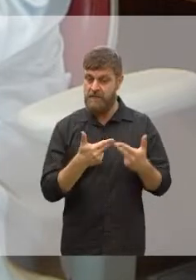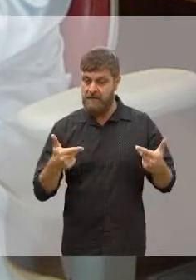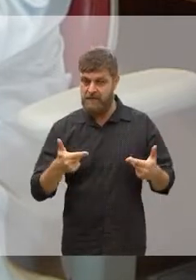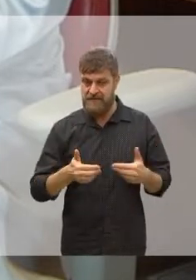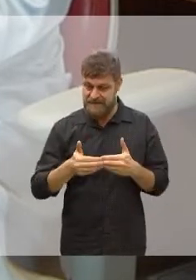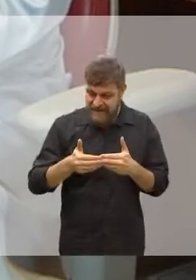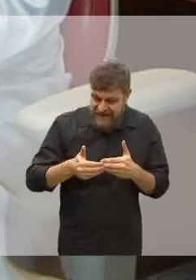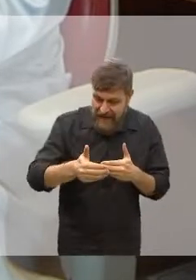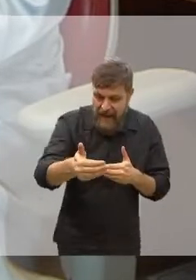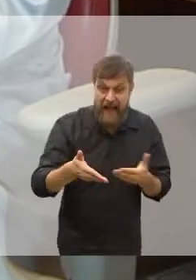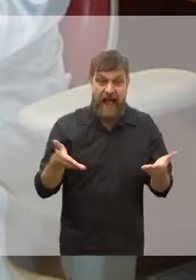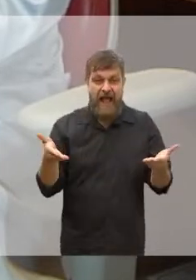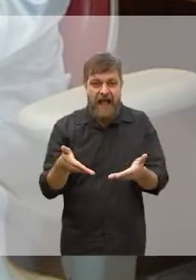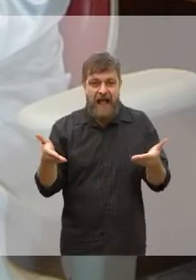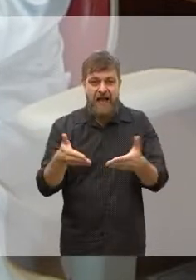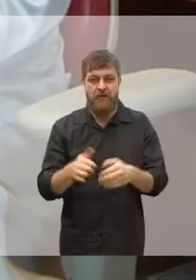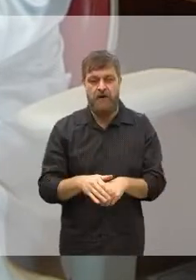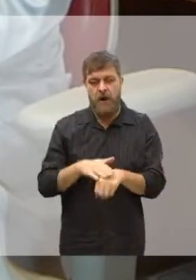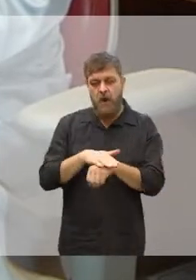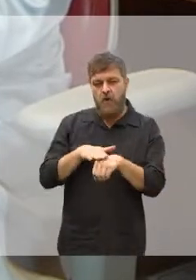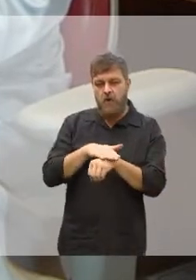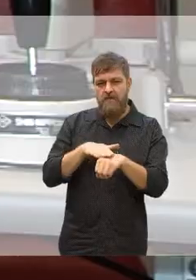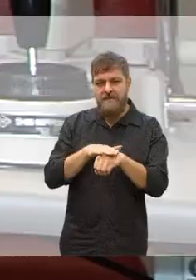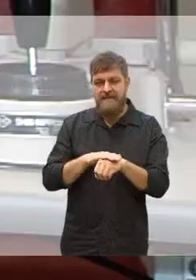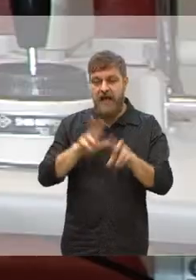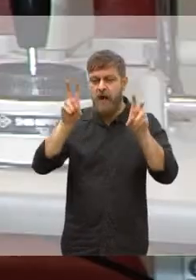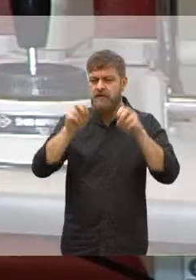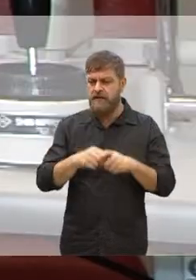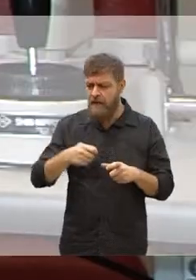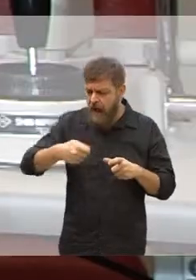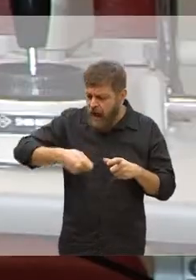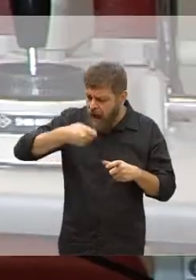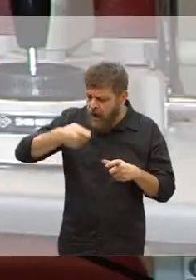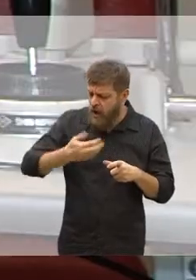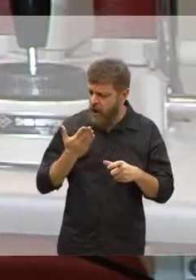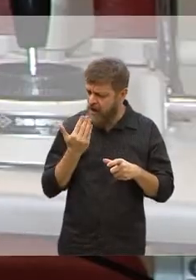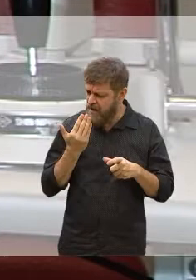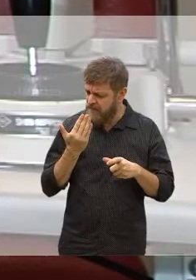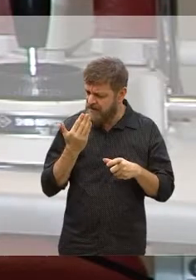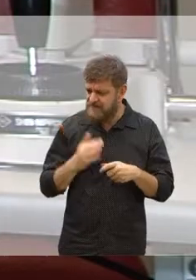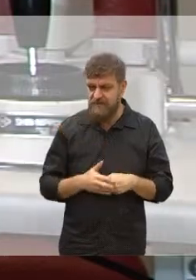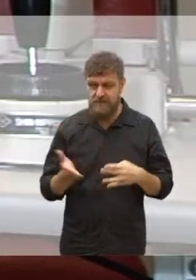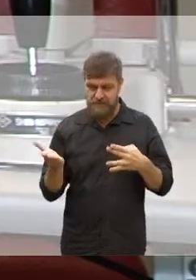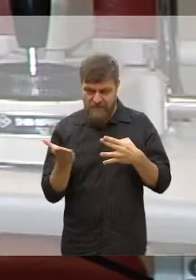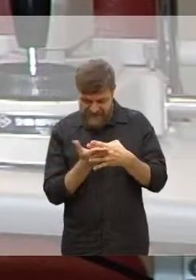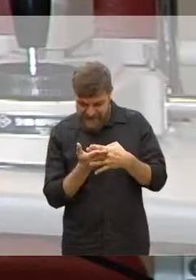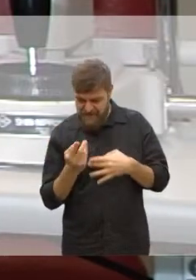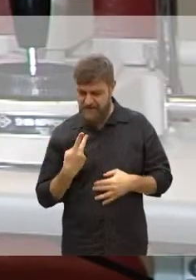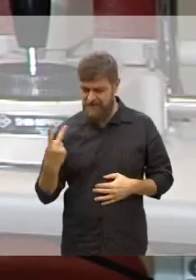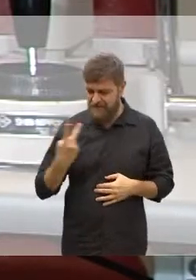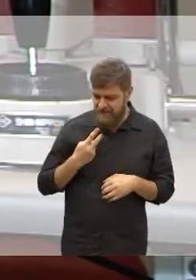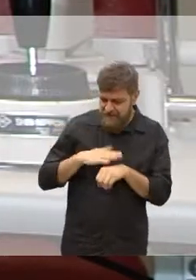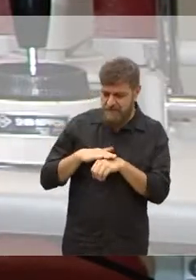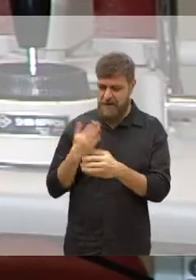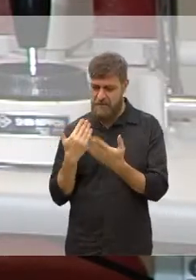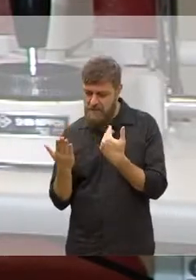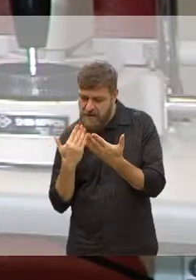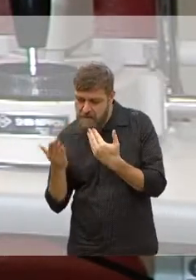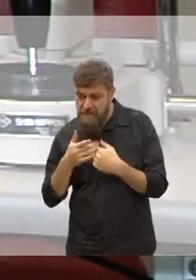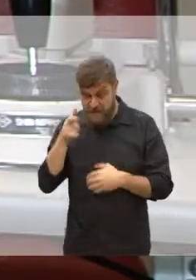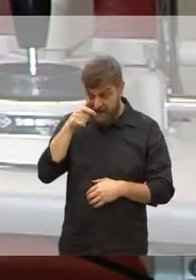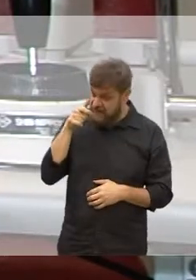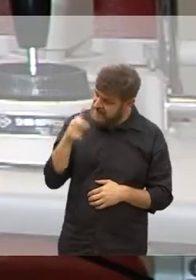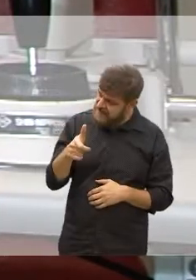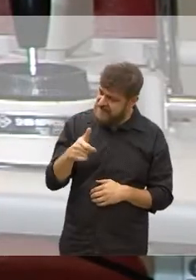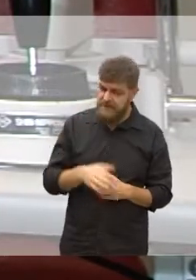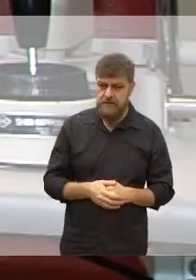já nesse bloco, começar a falar sobre alimentação. Doutora, nesse intervalo nós conversamos a respeito disso e eu achei